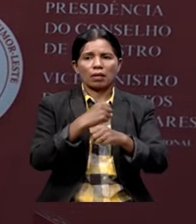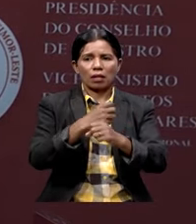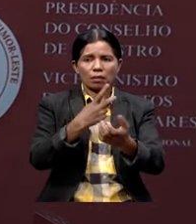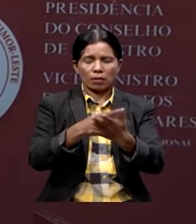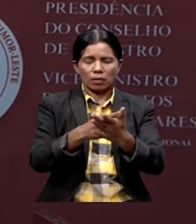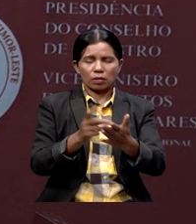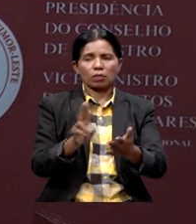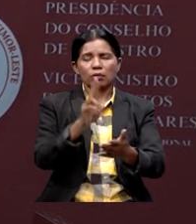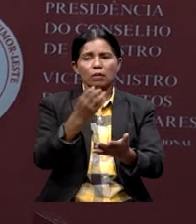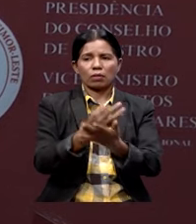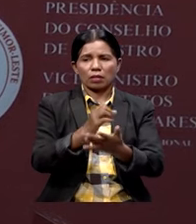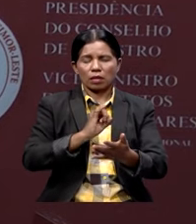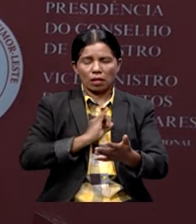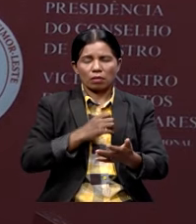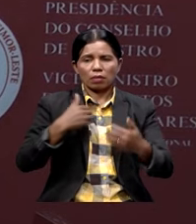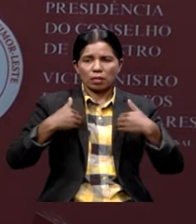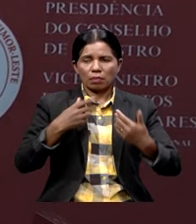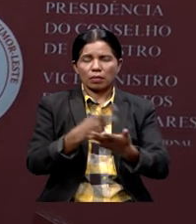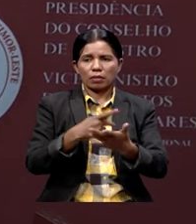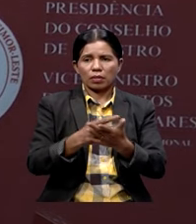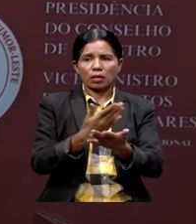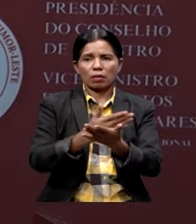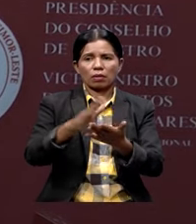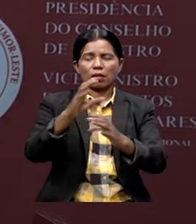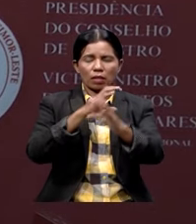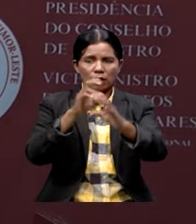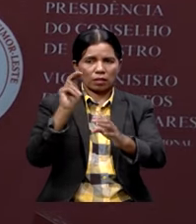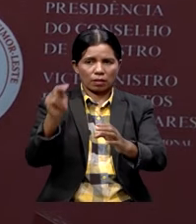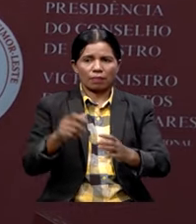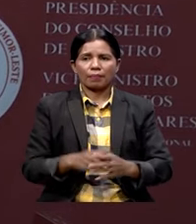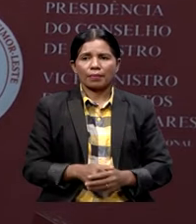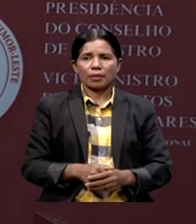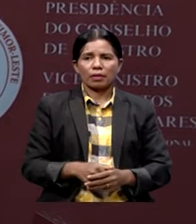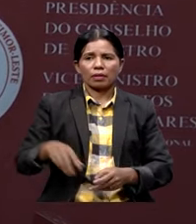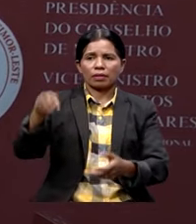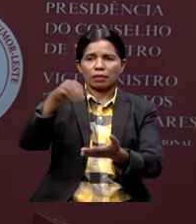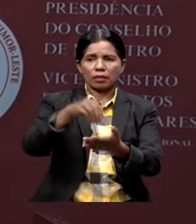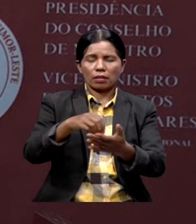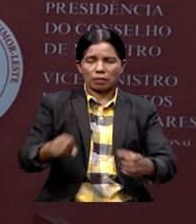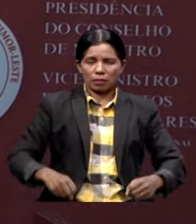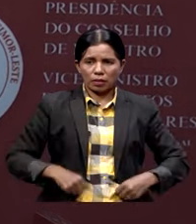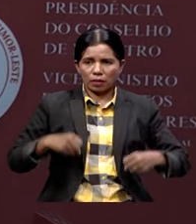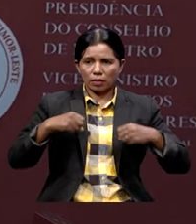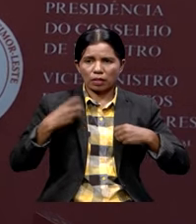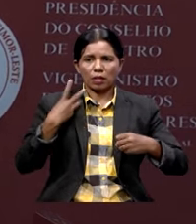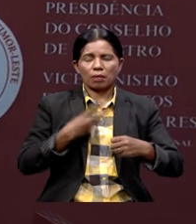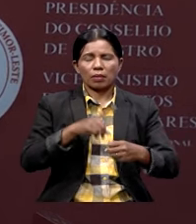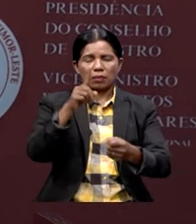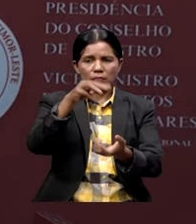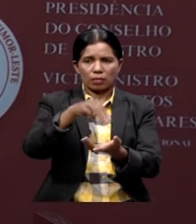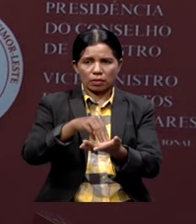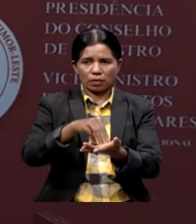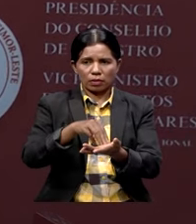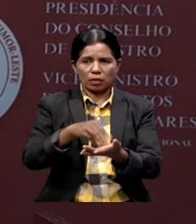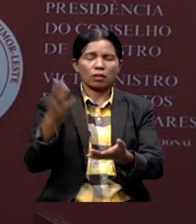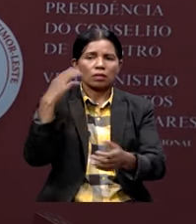hasai osan, hau e proposta ida, hasai osan, sua careta nian, rodi tau faliba saúde. A minha 1 milhão ida, sai o